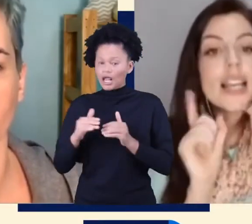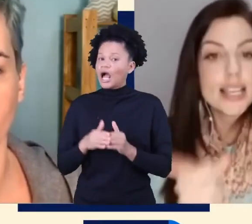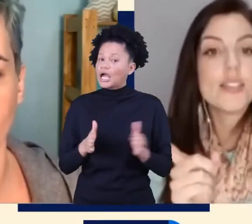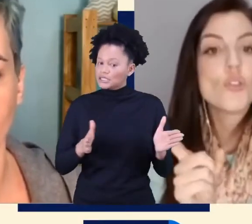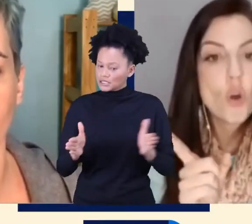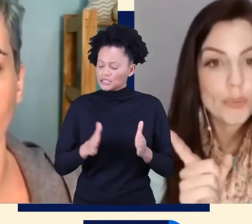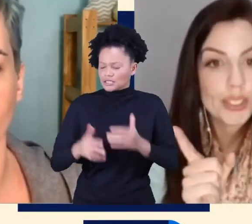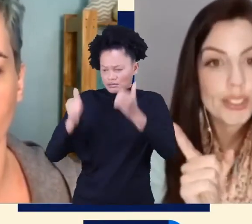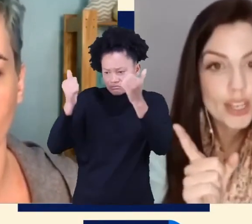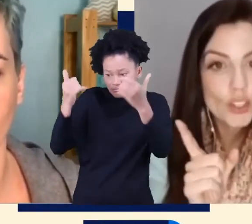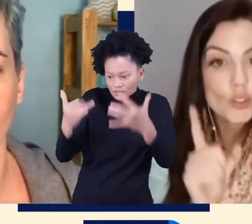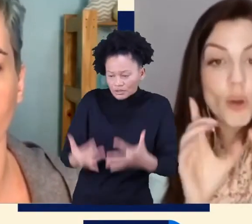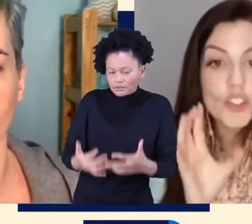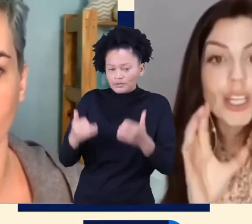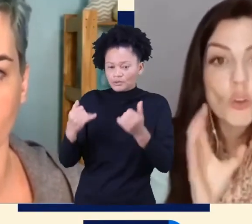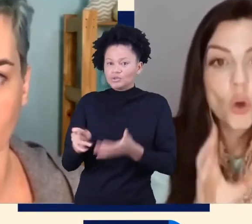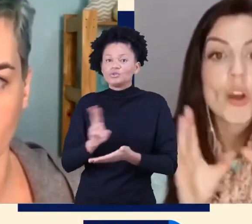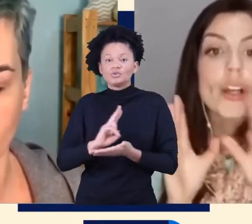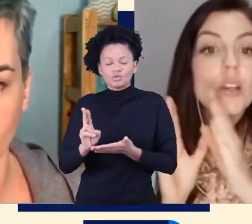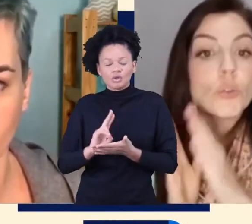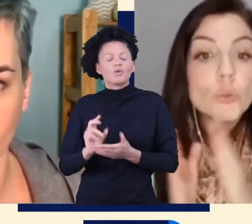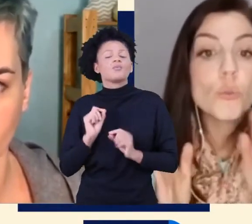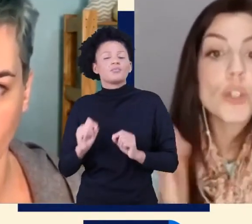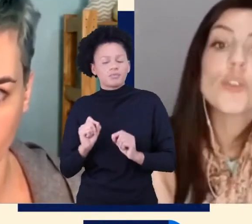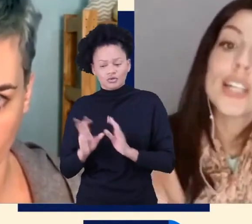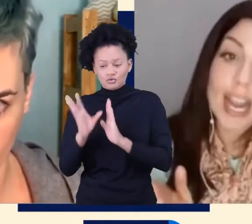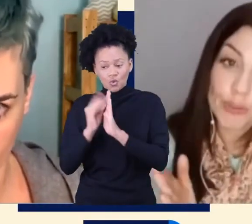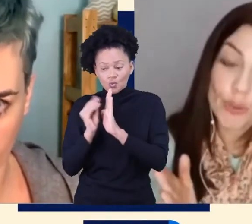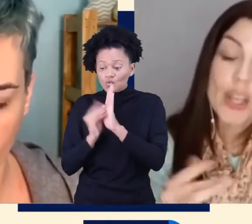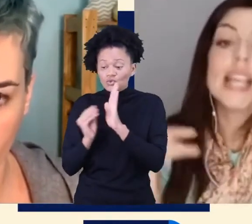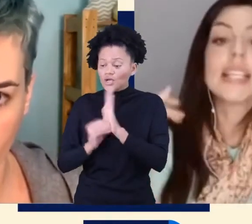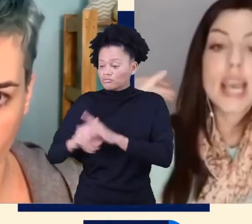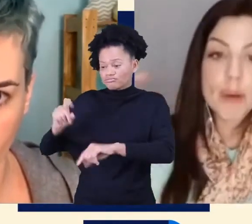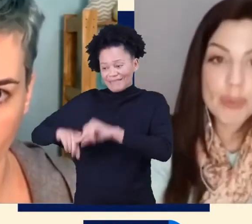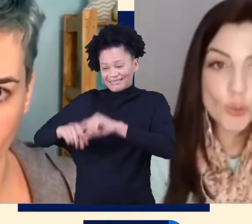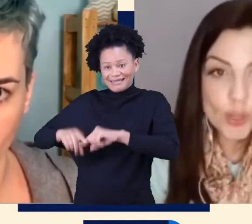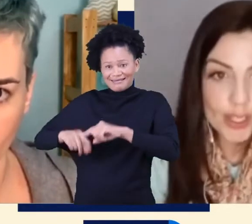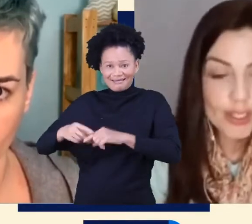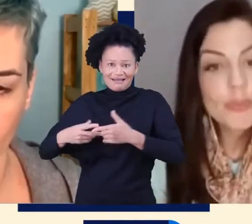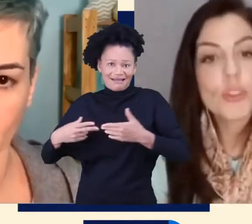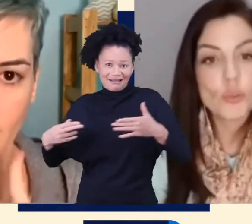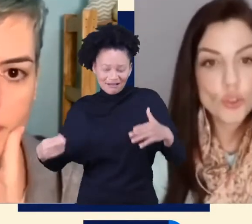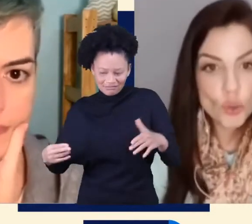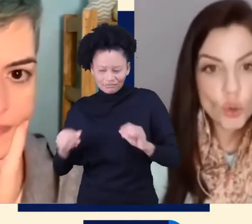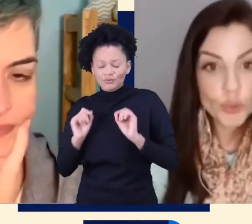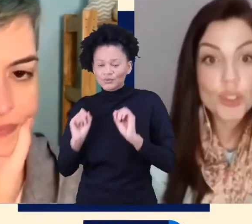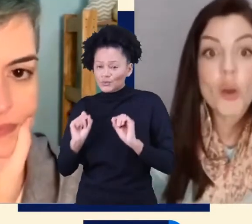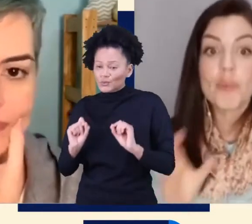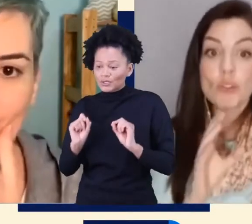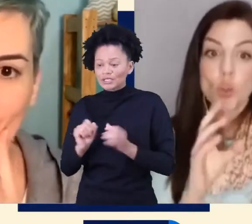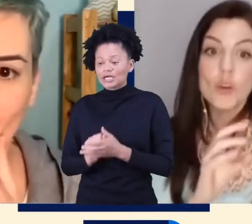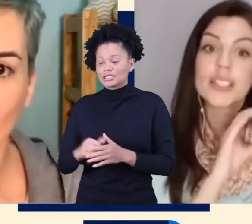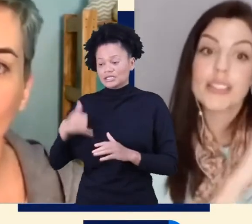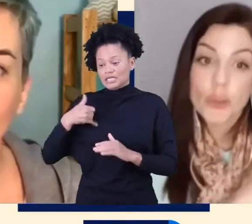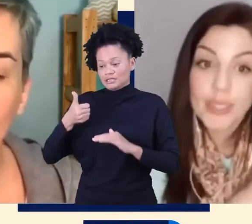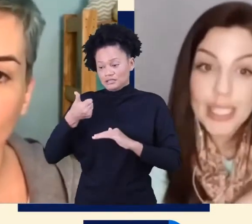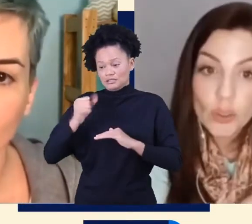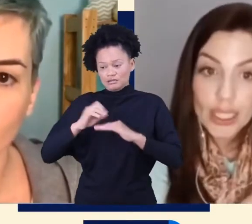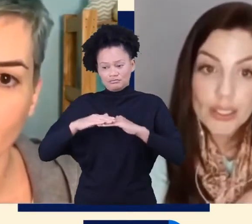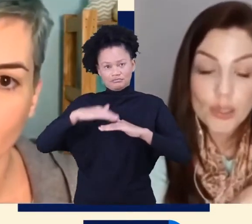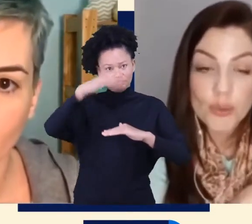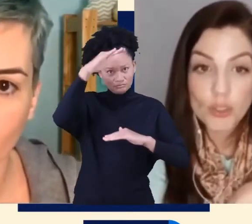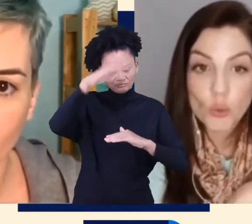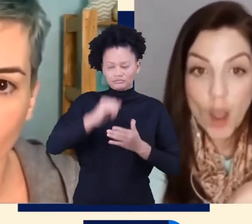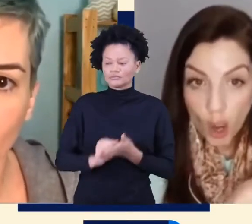falar esses nomes, tá, gente? Pode dar nome. Olha, é conteúdo pornográfico, que é para pessoas acima dos 18, são pessoas que estão